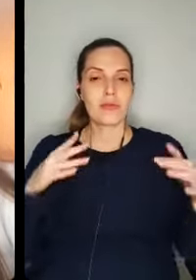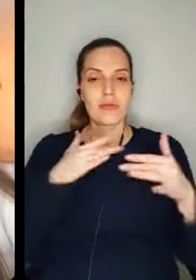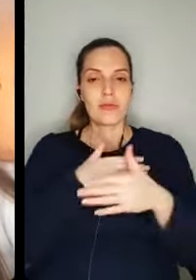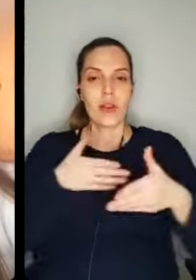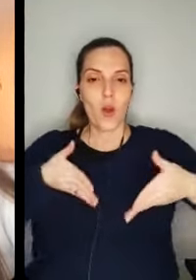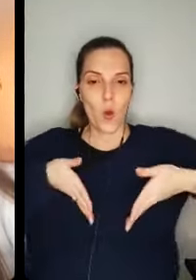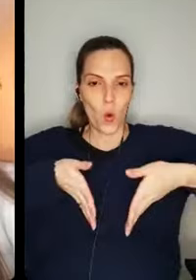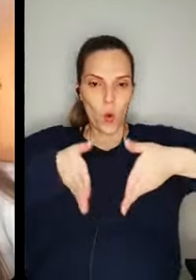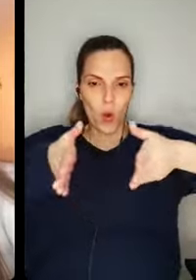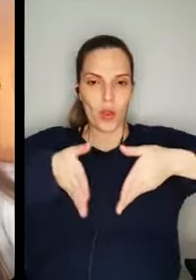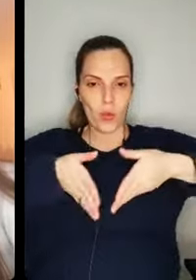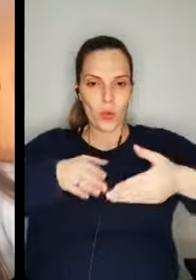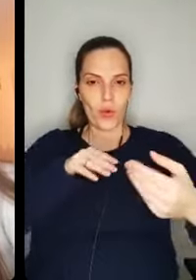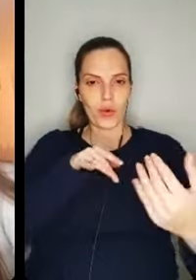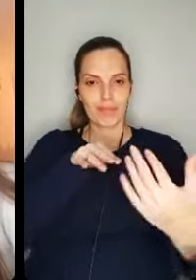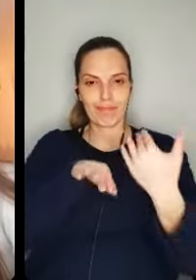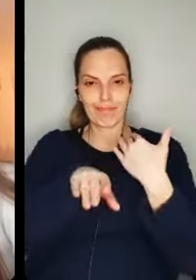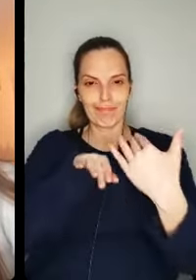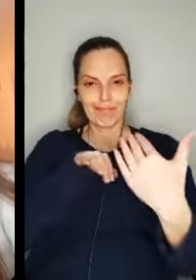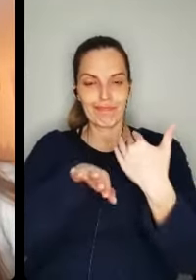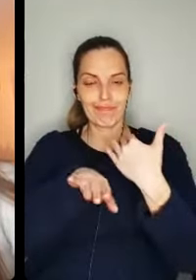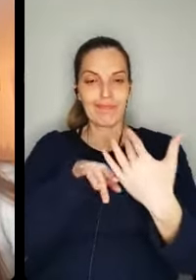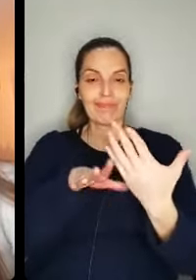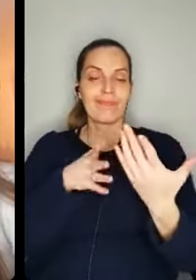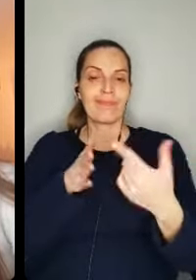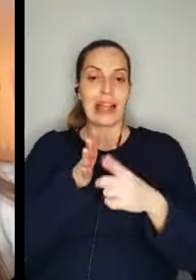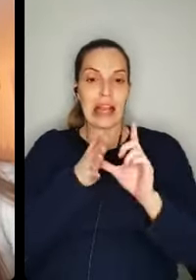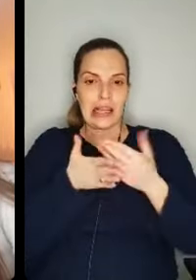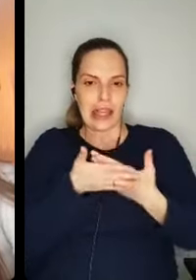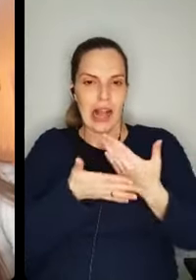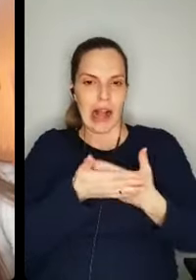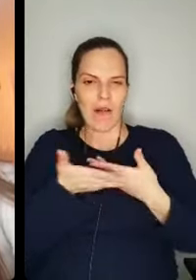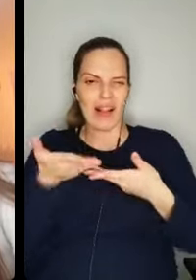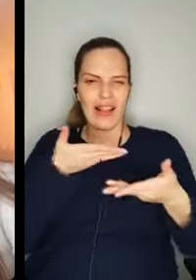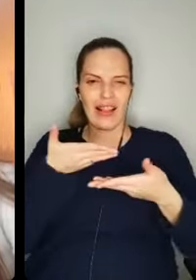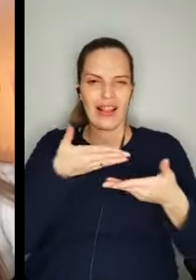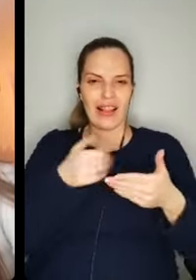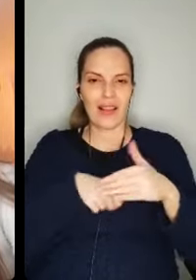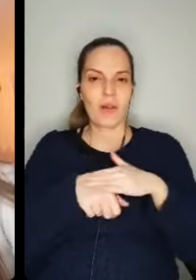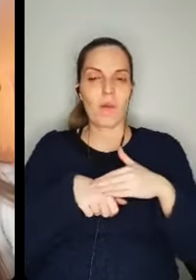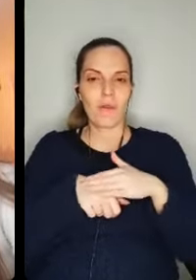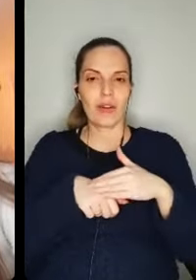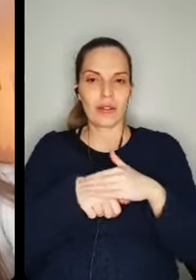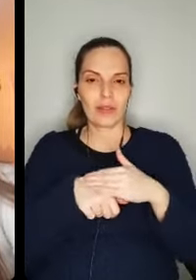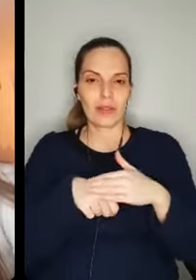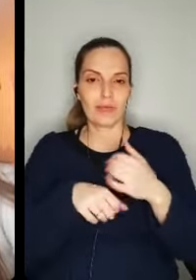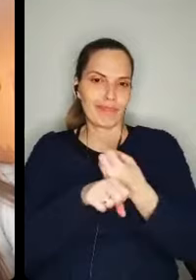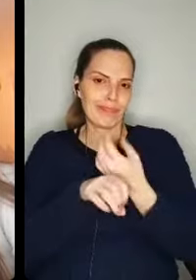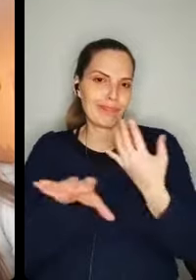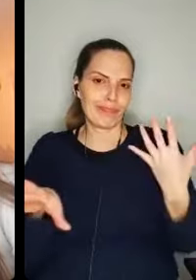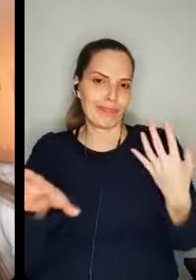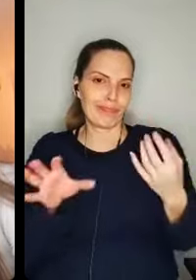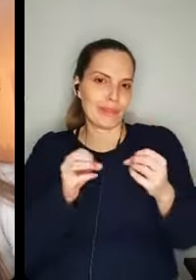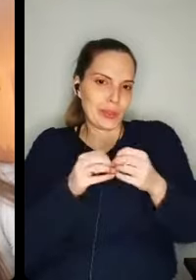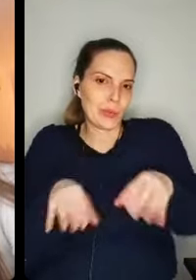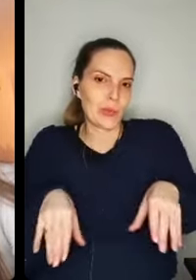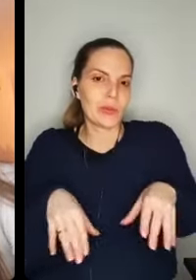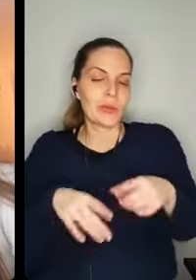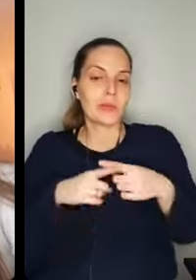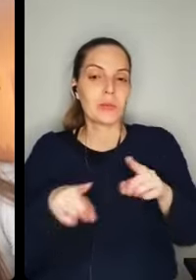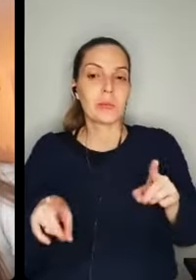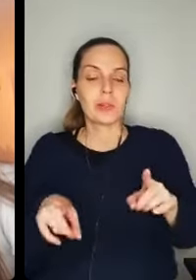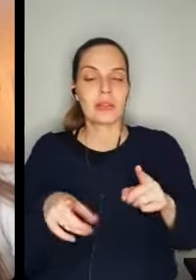próximas, normalmente. Então, sempre rola essa troca antes da aula e o pessoal conversando e tal. E acho que, sim, enfim, pode